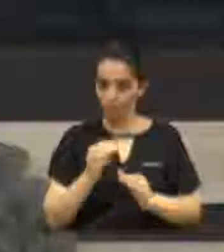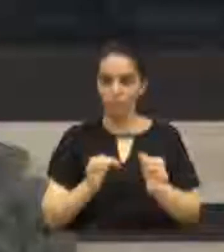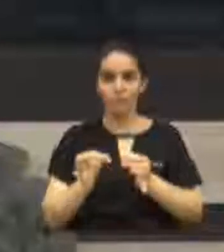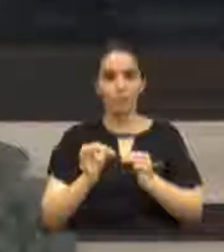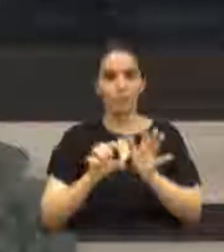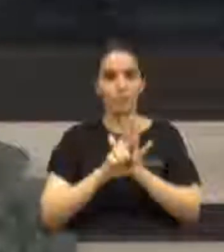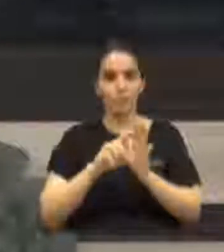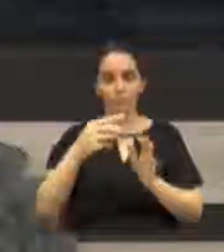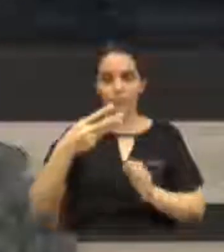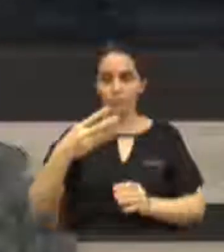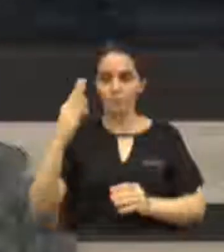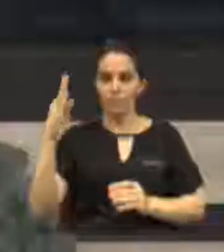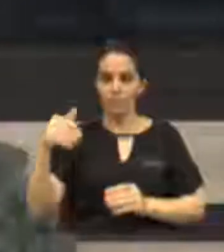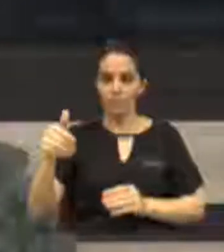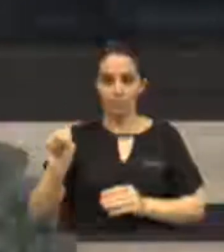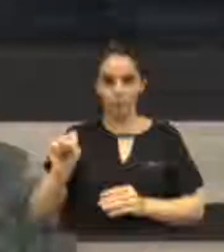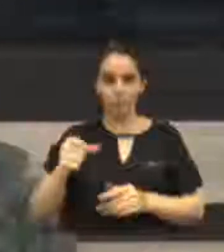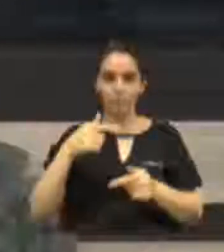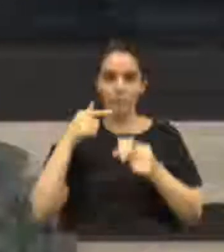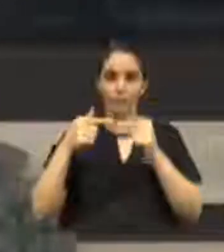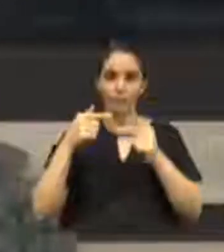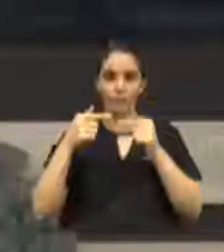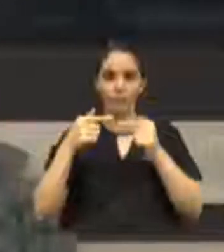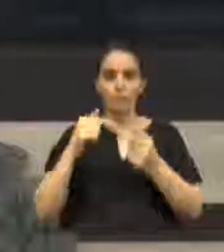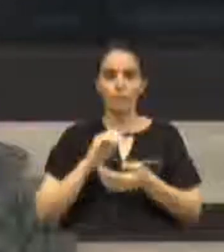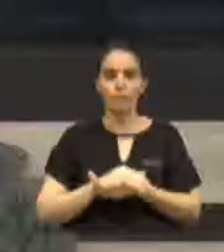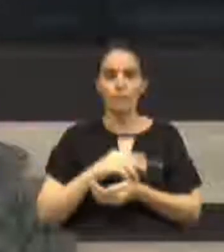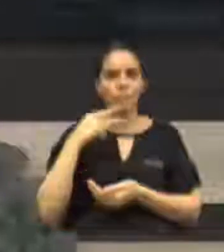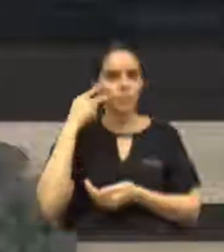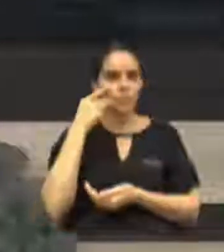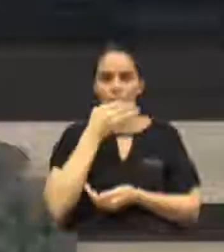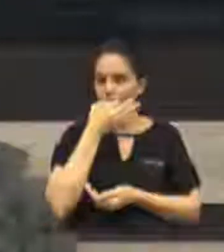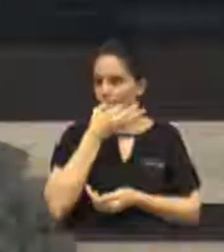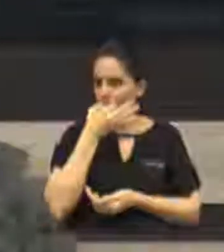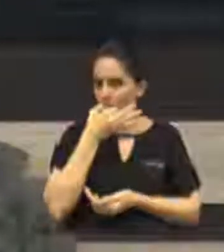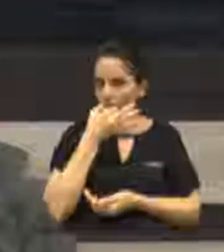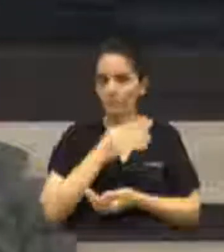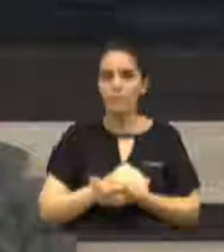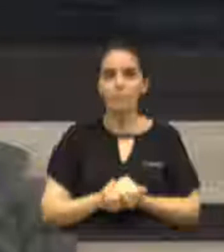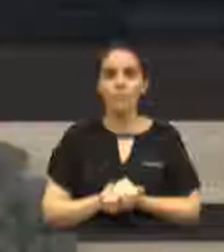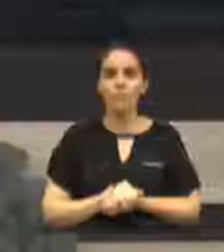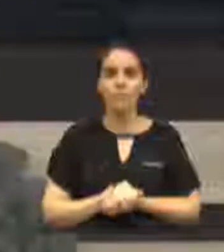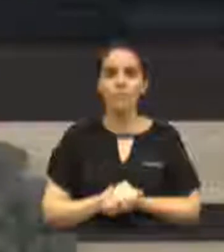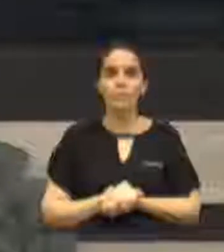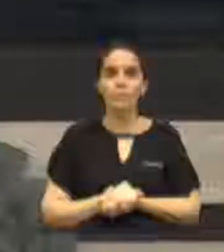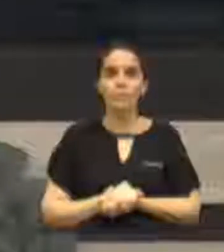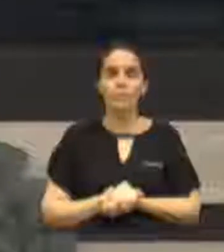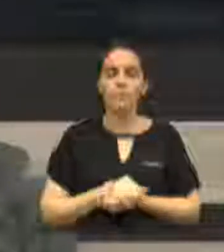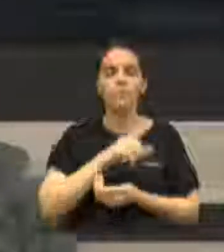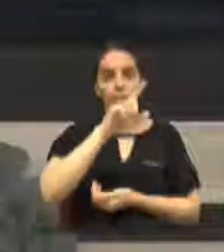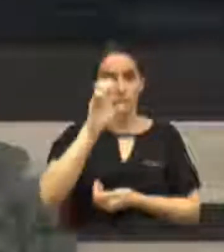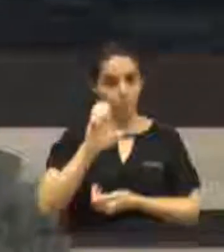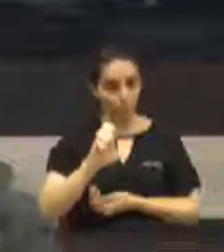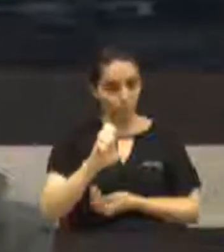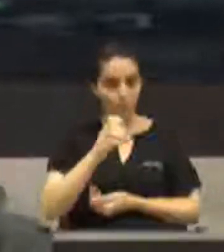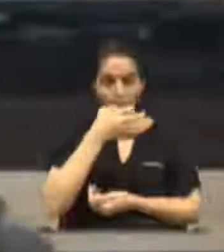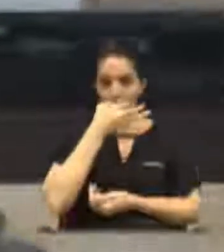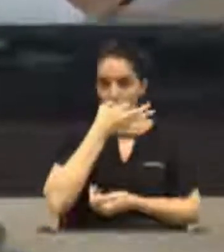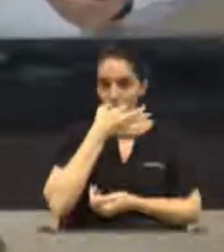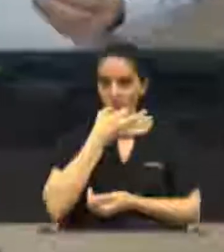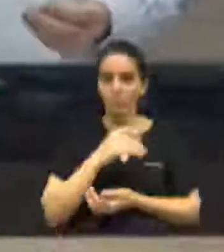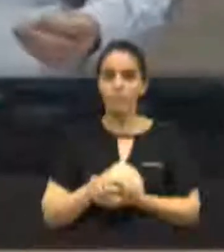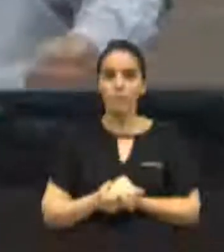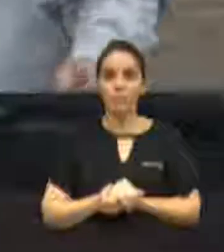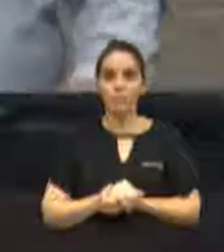de lei número 3/18 está em discussão. Algum vereador deseja discutir? Eu quero. Com a palavra o vereador